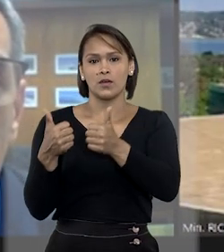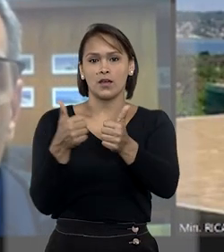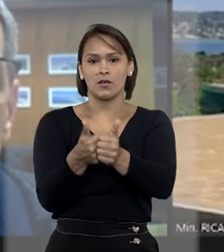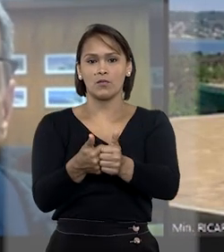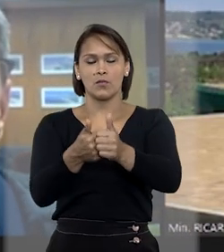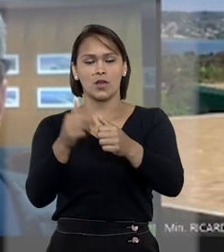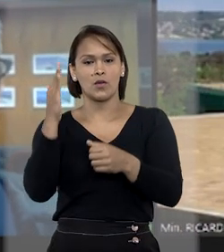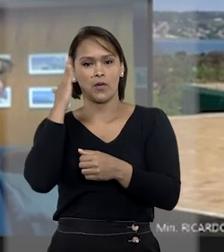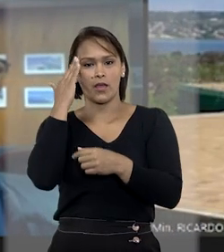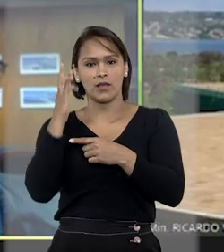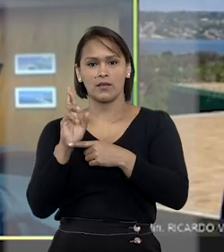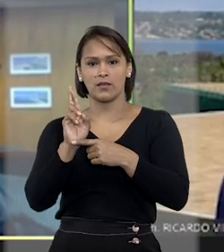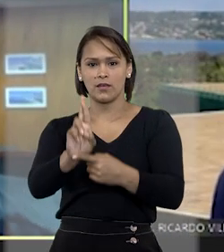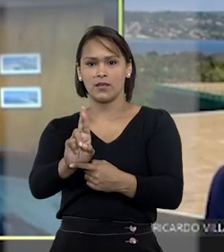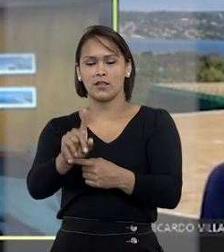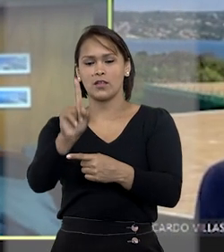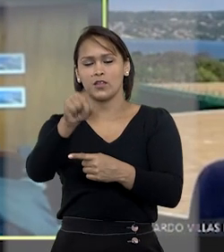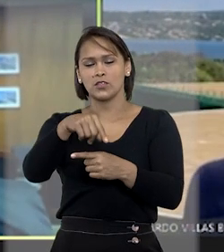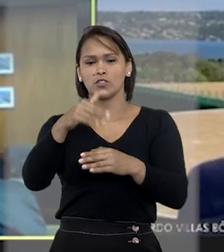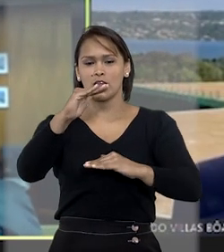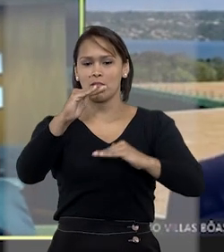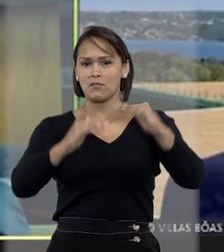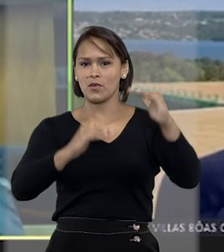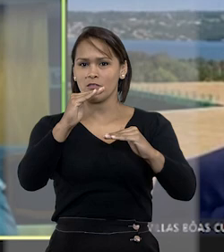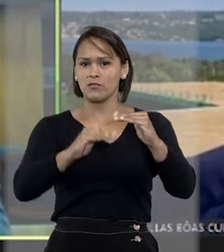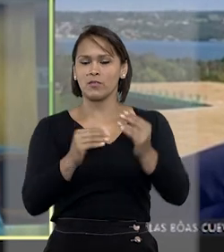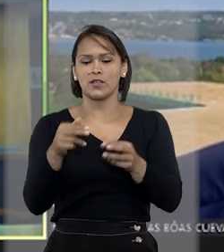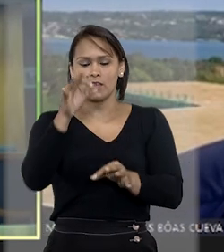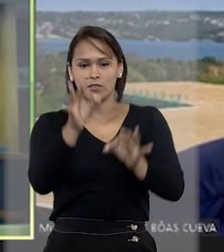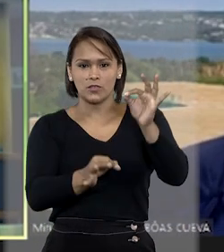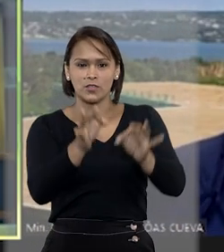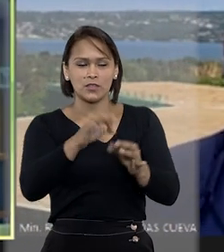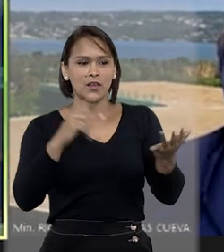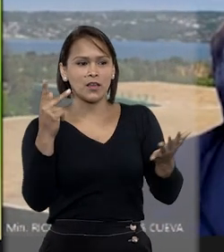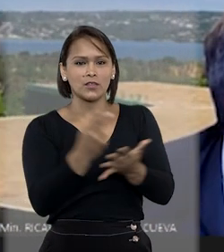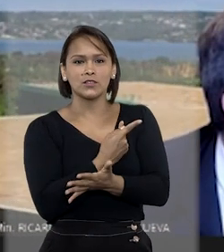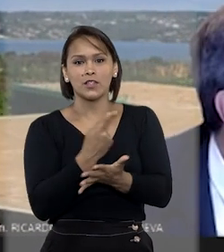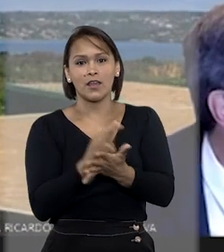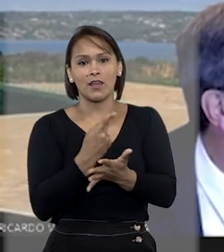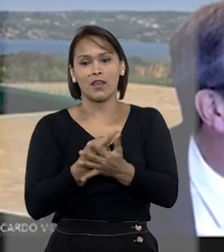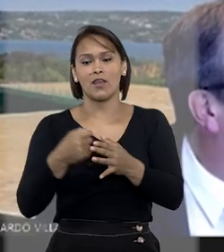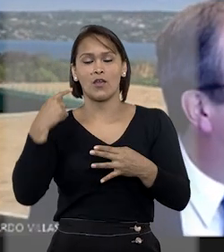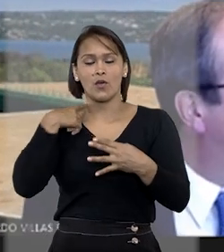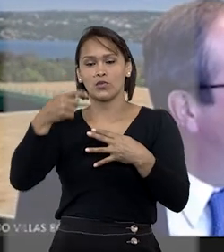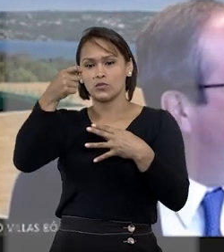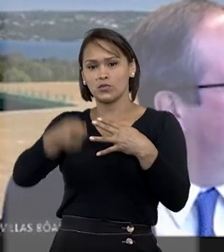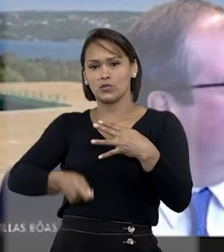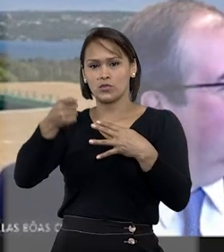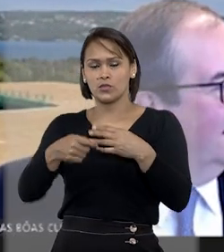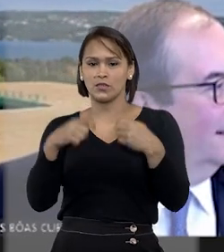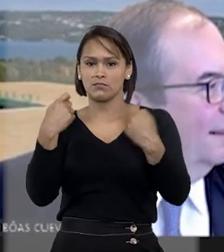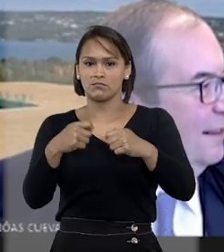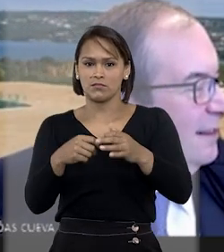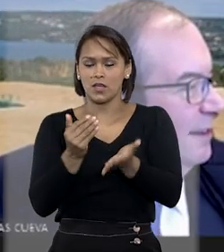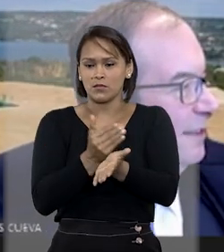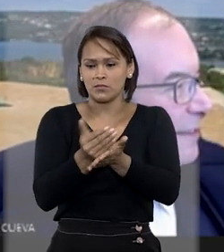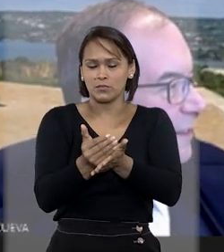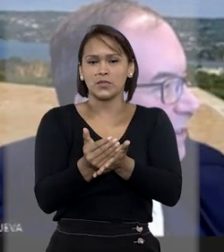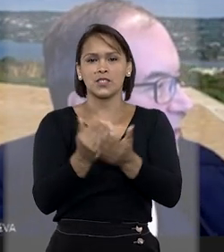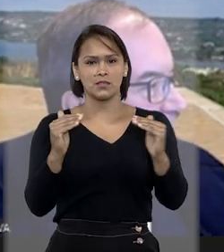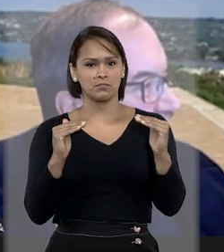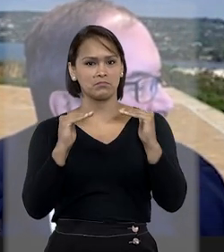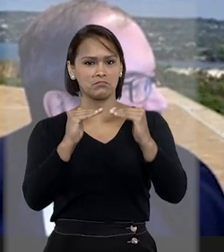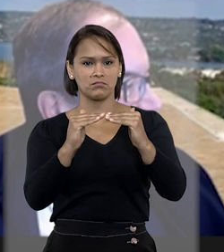então acompanhou o entendimento da relatora de que a movimentação da máquina judiciária ocorreu por um erro do juiz de modo que pelo